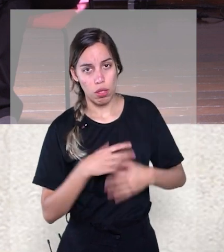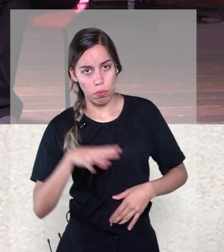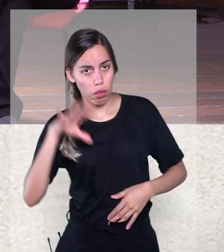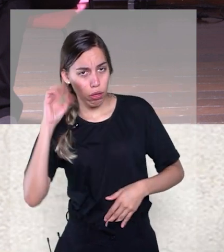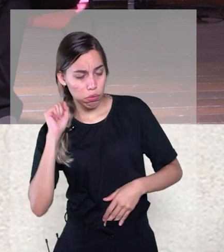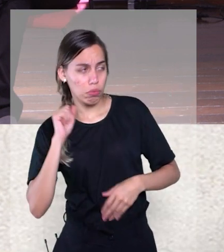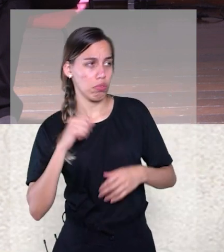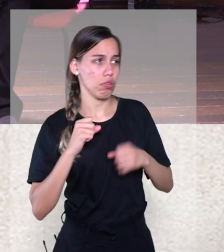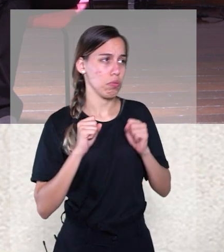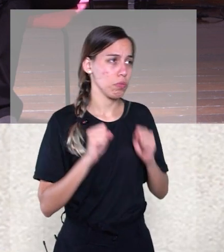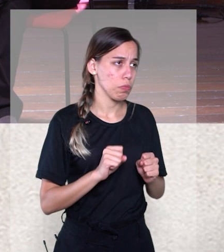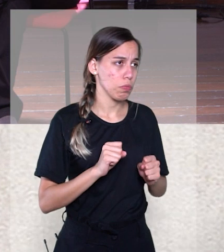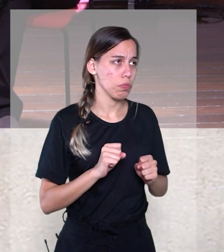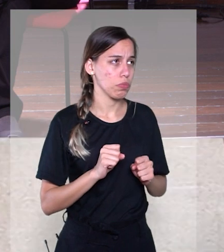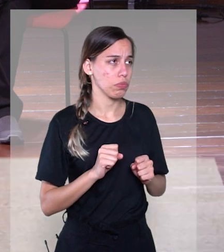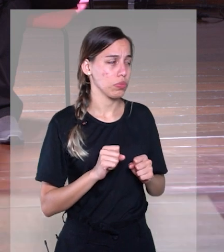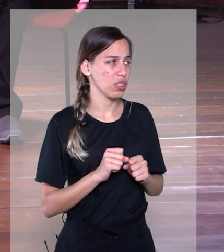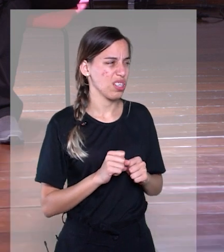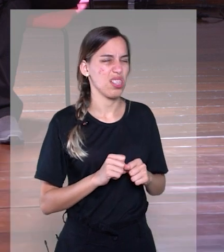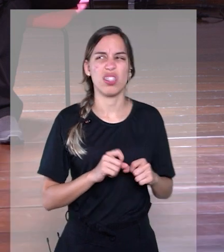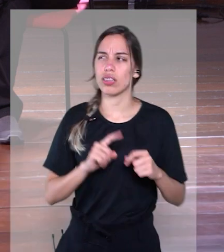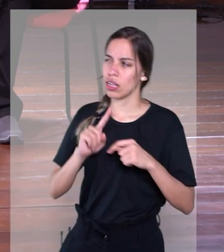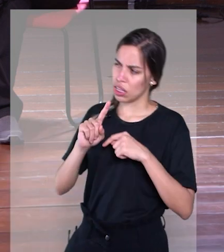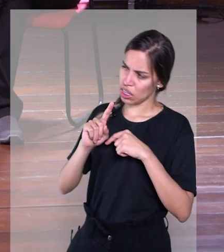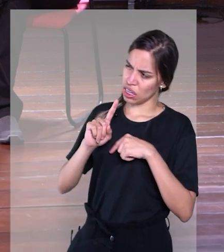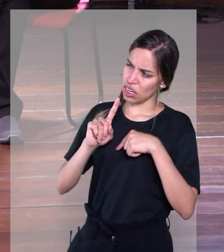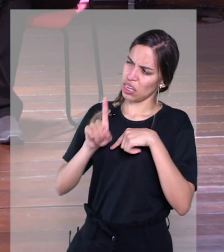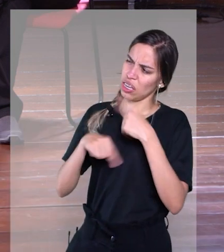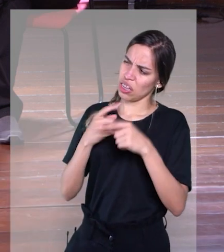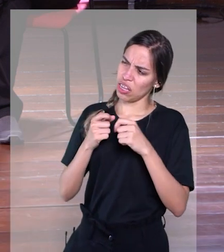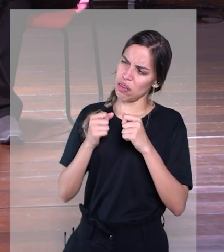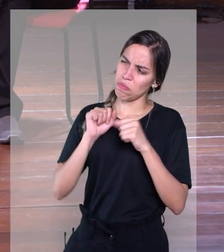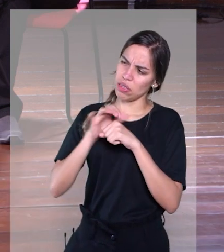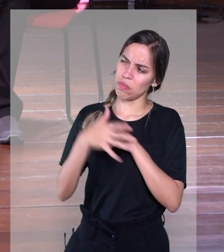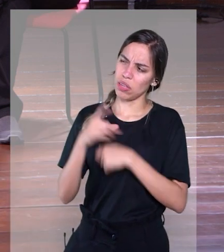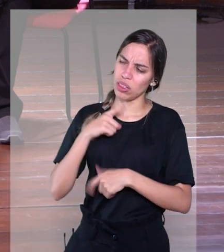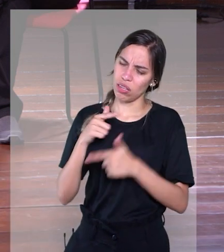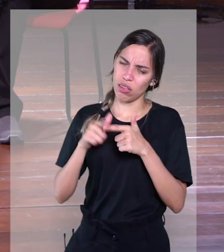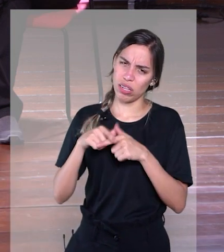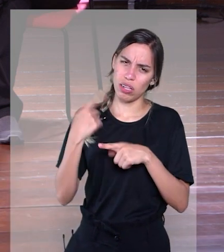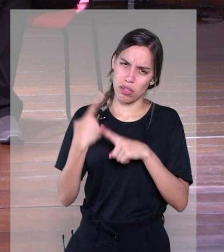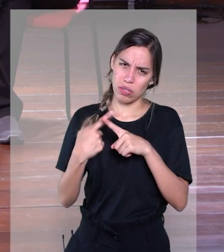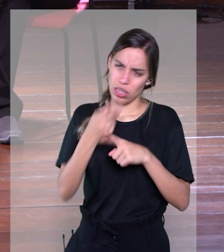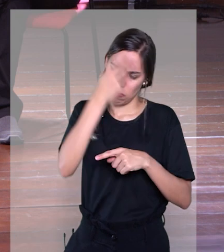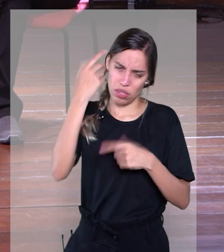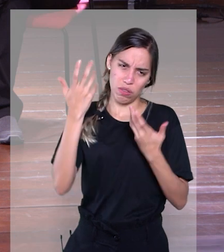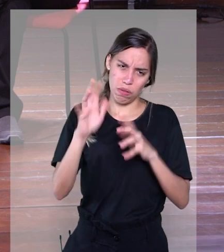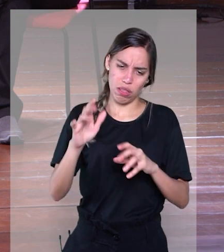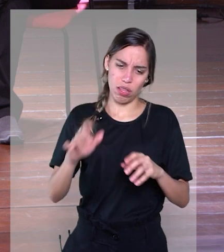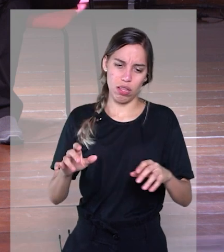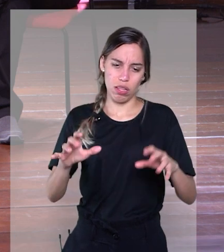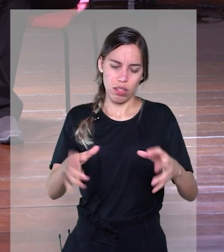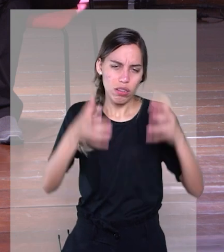quer ouvir mais naquele headphone que está ali, né? Que já está ali. Todo mundo ouve no próprio celular, é mais fácil,